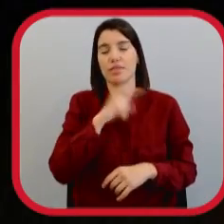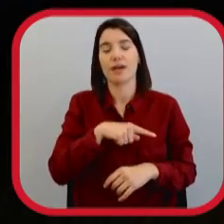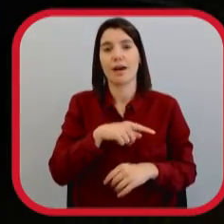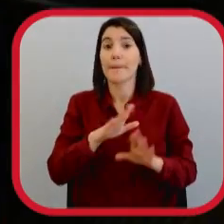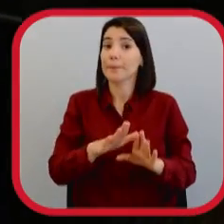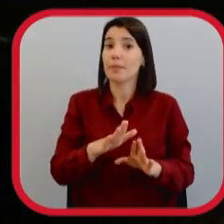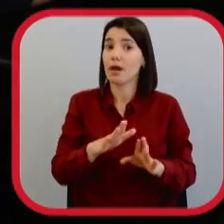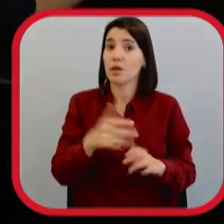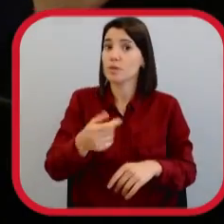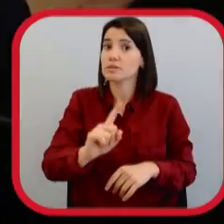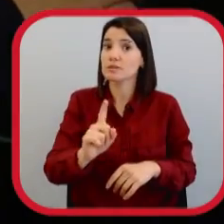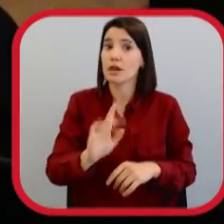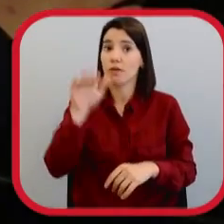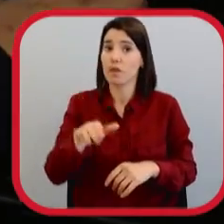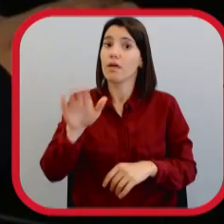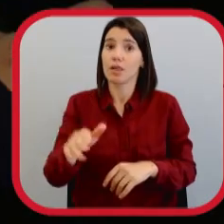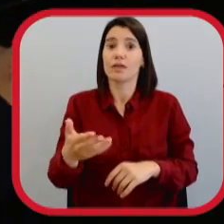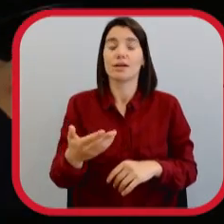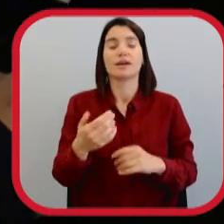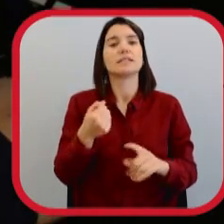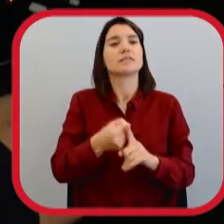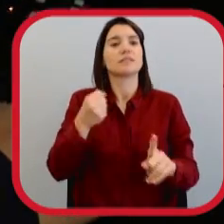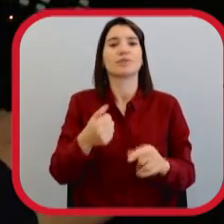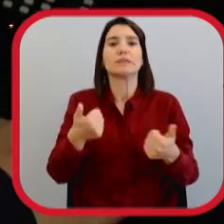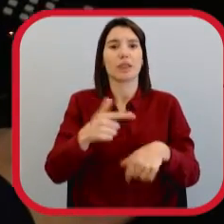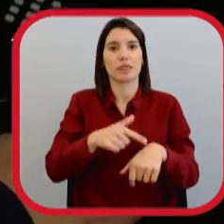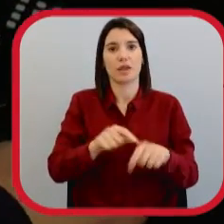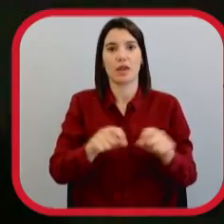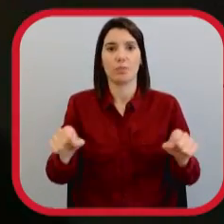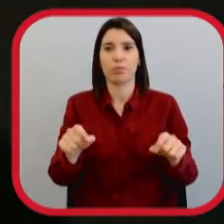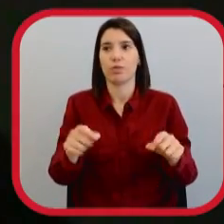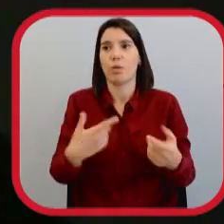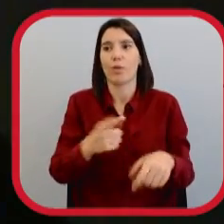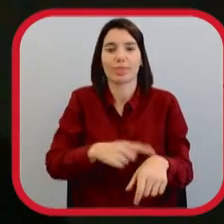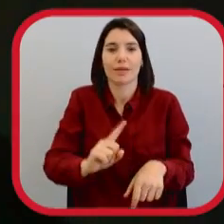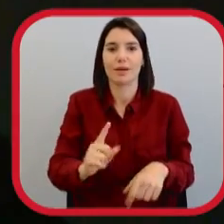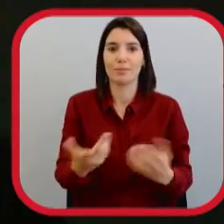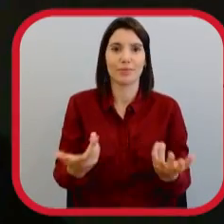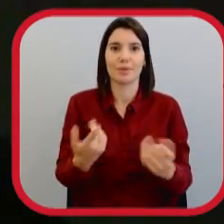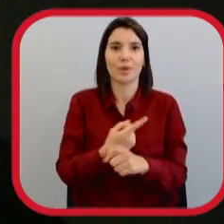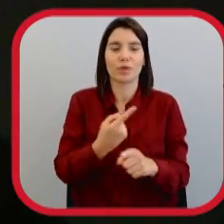TSF. Mas é sempre incerto. Acho que os maiores desafios estão relacionados com o tempo e com a falta